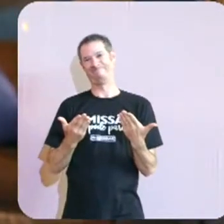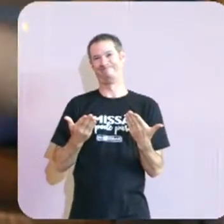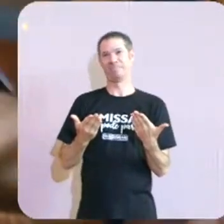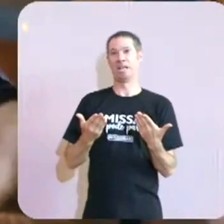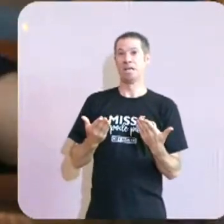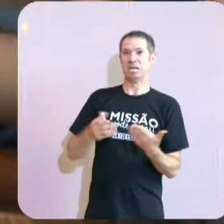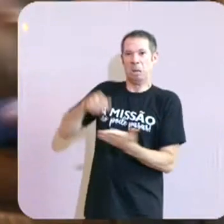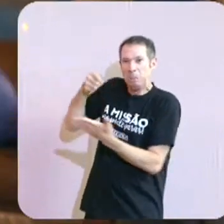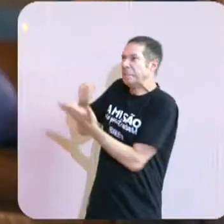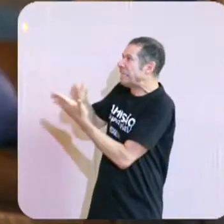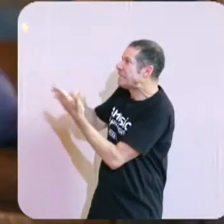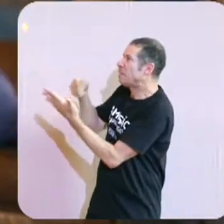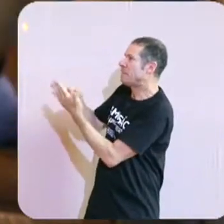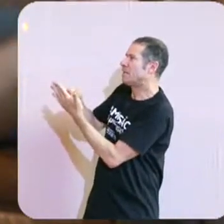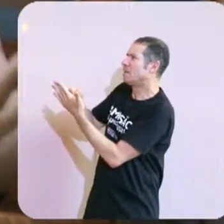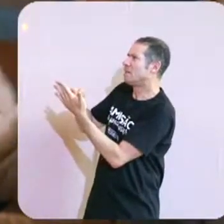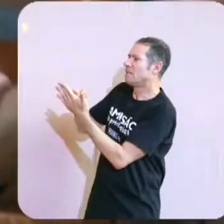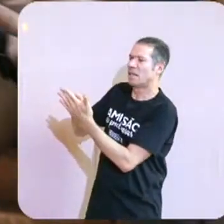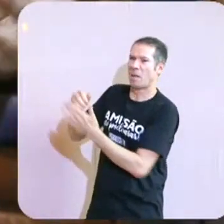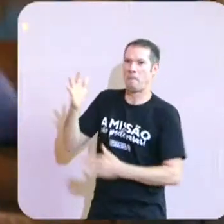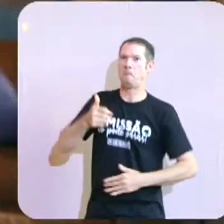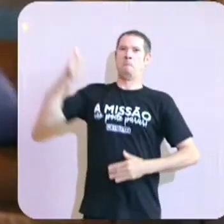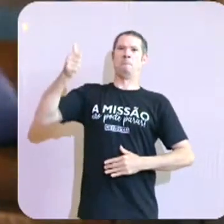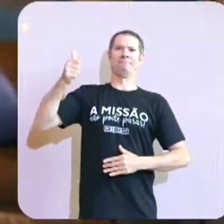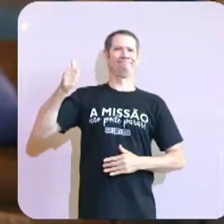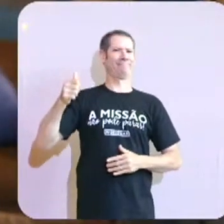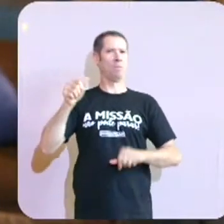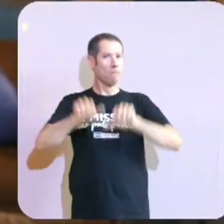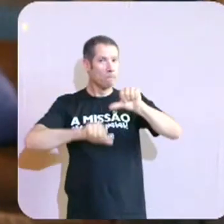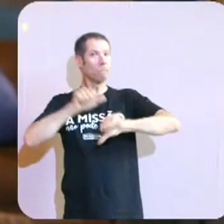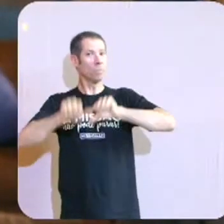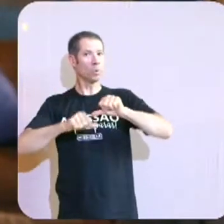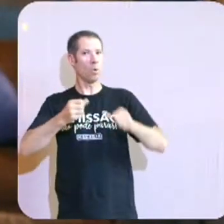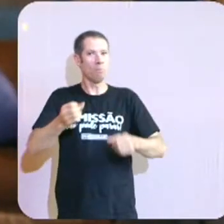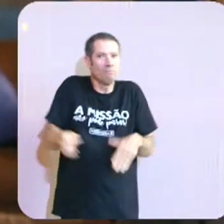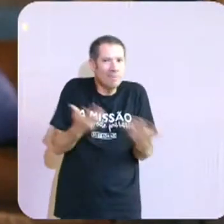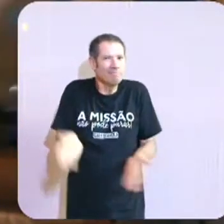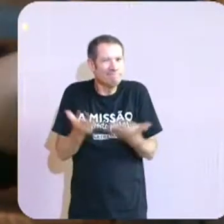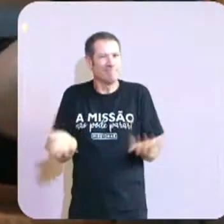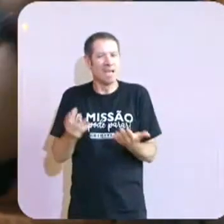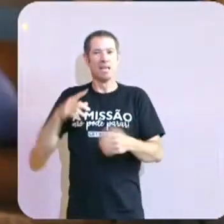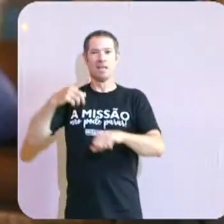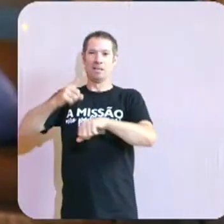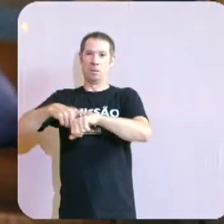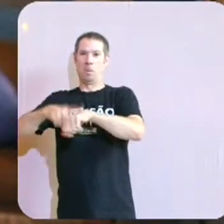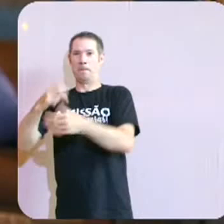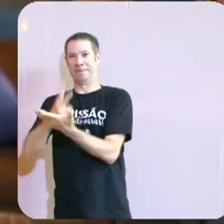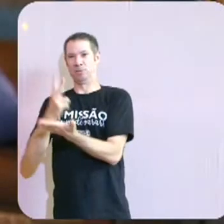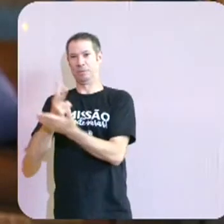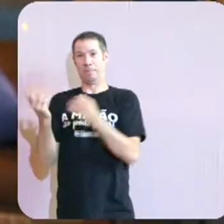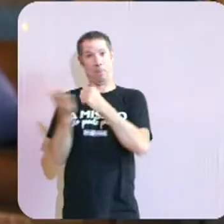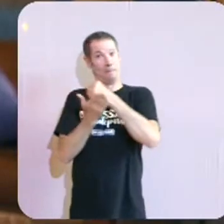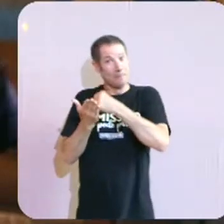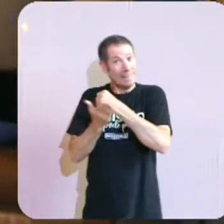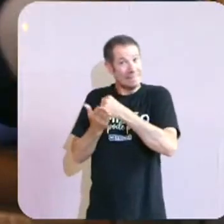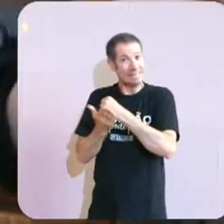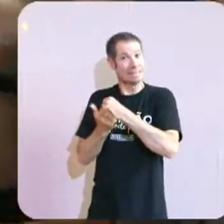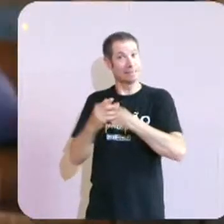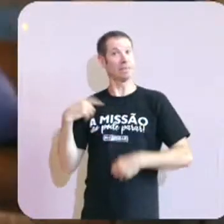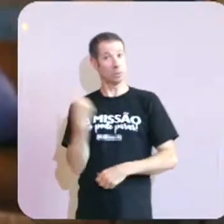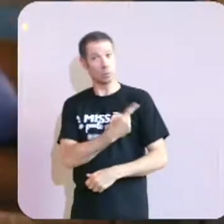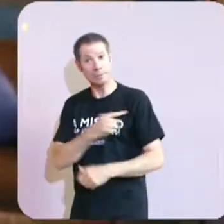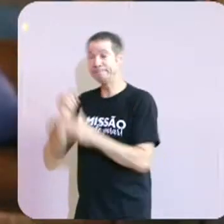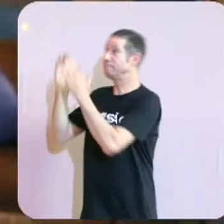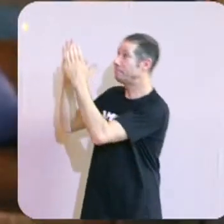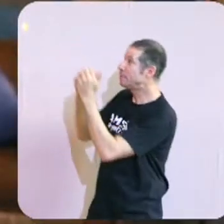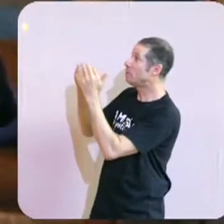do determinismo, não é do ponto positivista, mas manipulador, mas ao mesmo tempo parece que ela se baseia em que nós